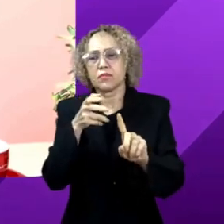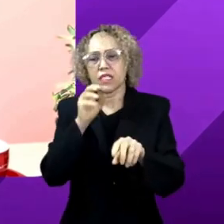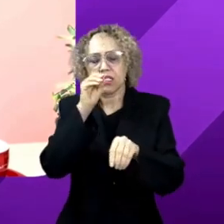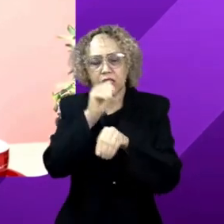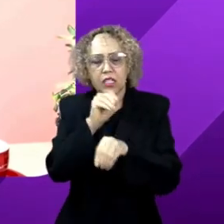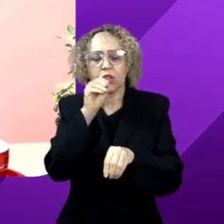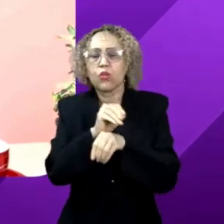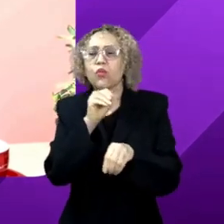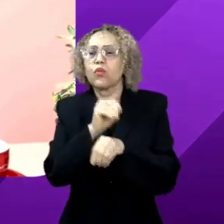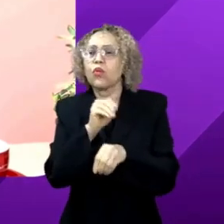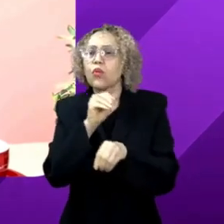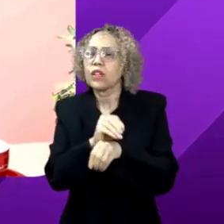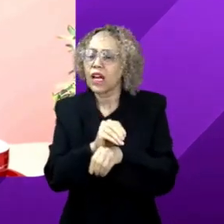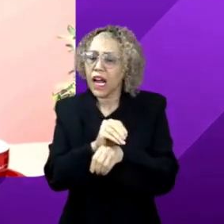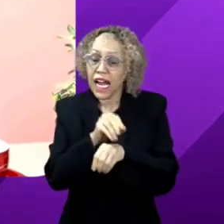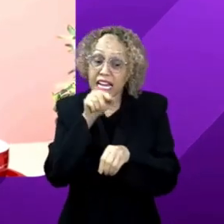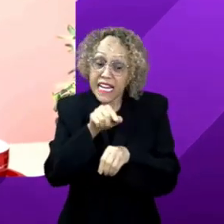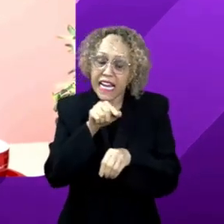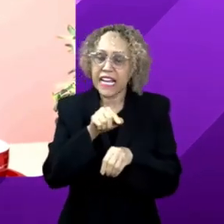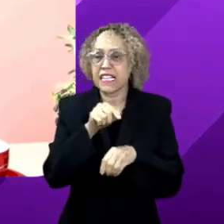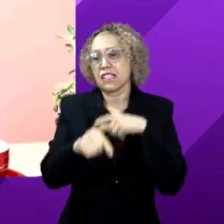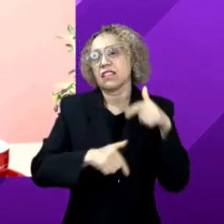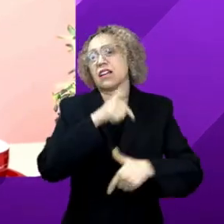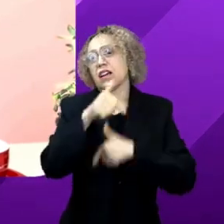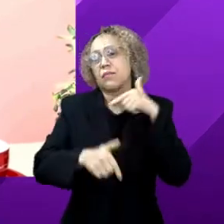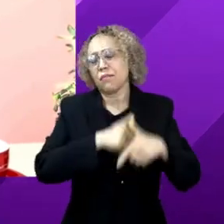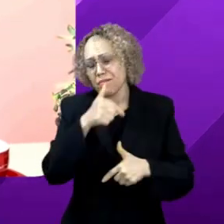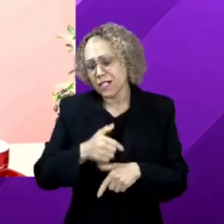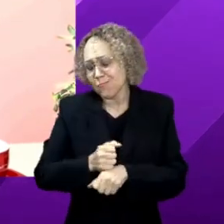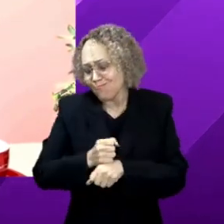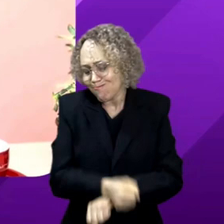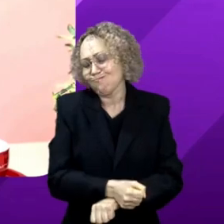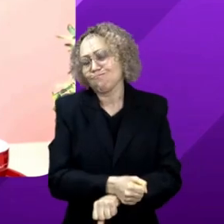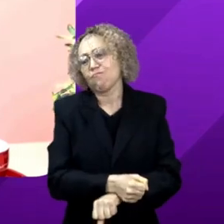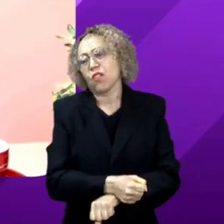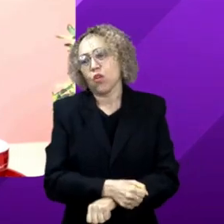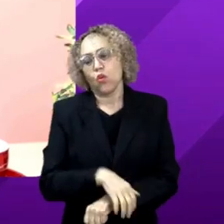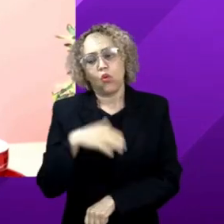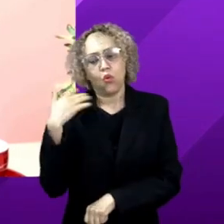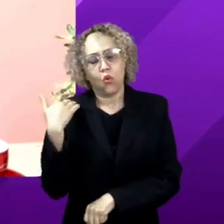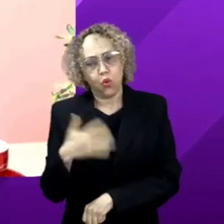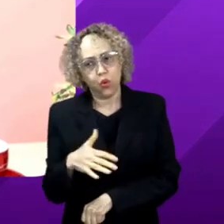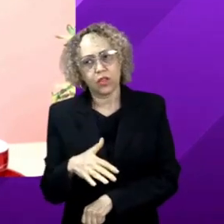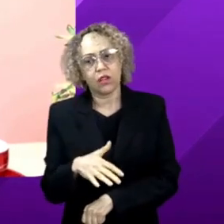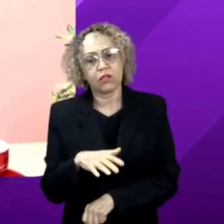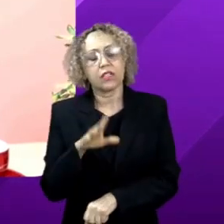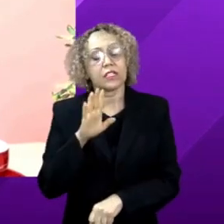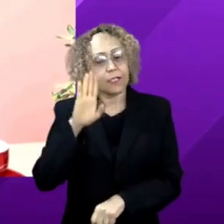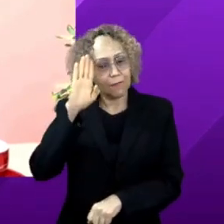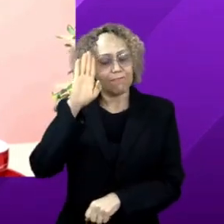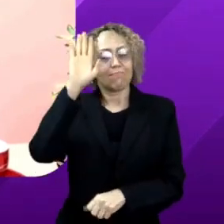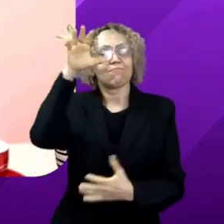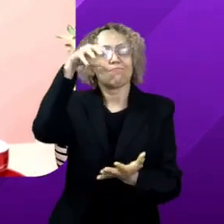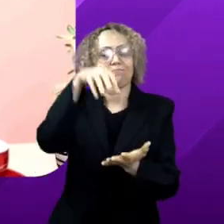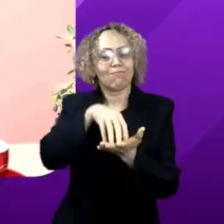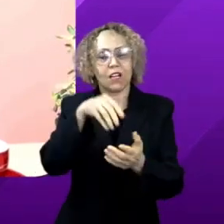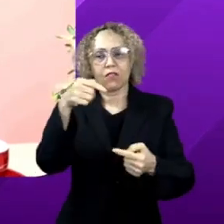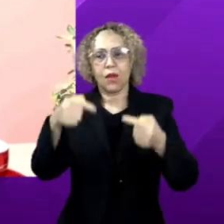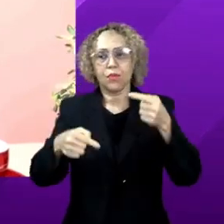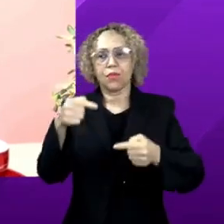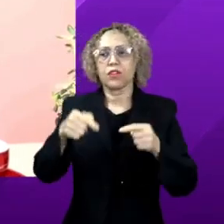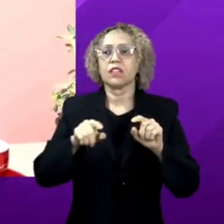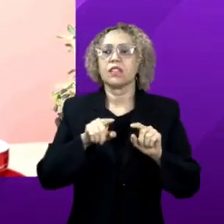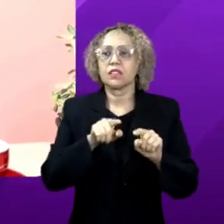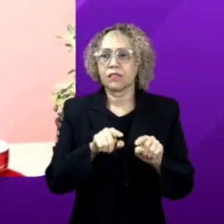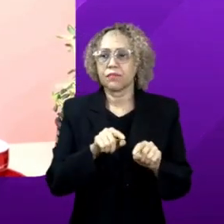cuidado é trabalho e de que a gente precisa trazê-lo para a centralidade da política. Portanto, a